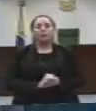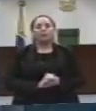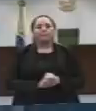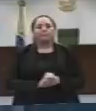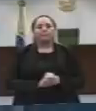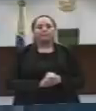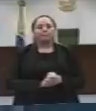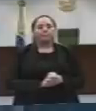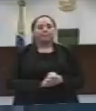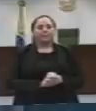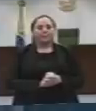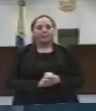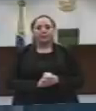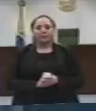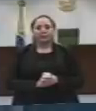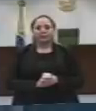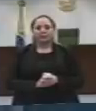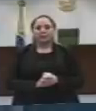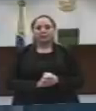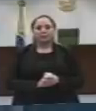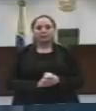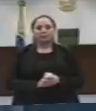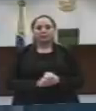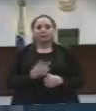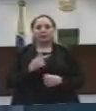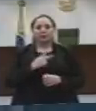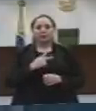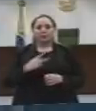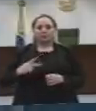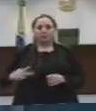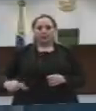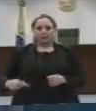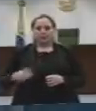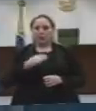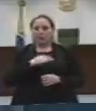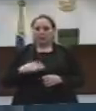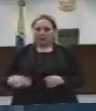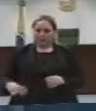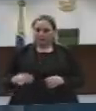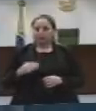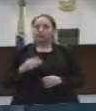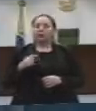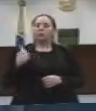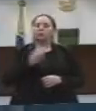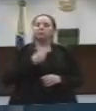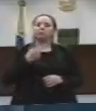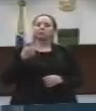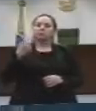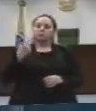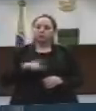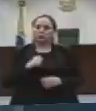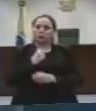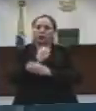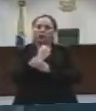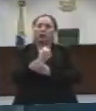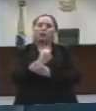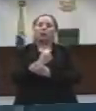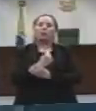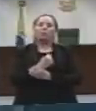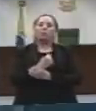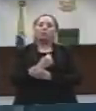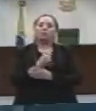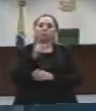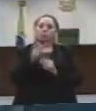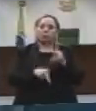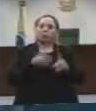Presidente relator de que nós temos mais uma vez a oportunidade de garantir que o brasileiro pode sua crença a sua